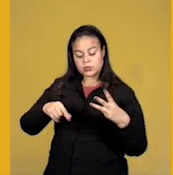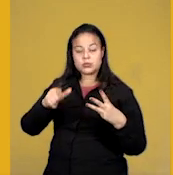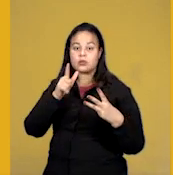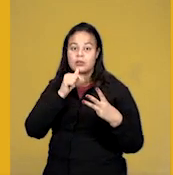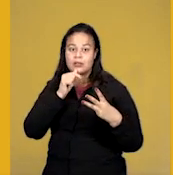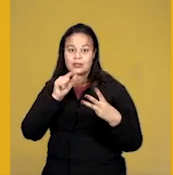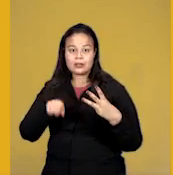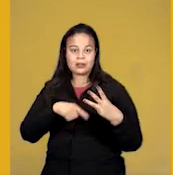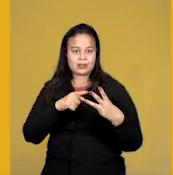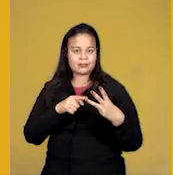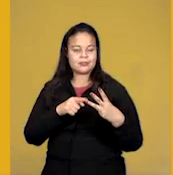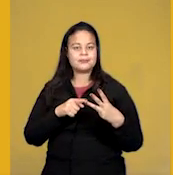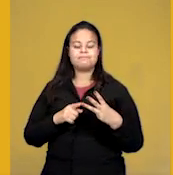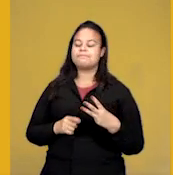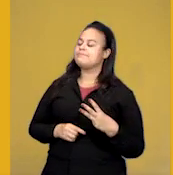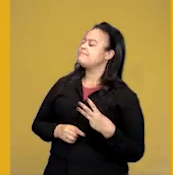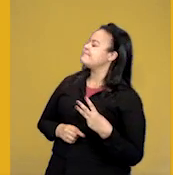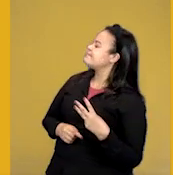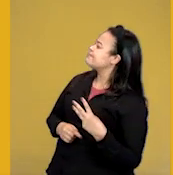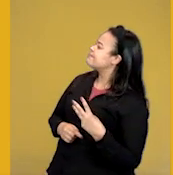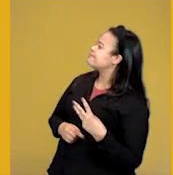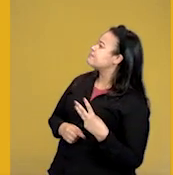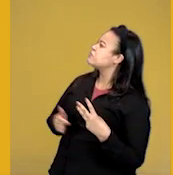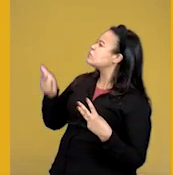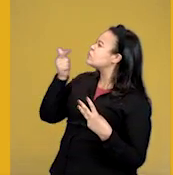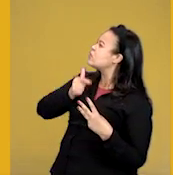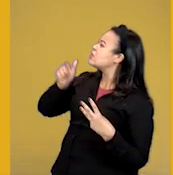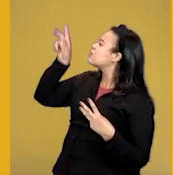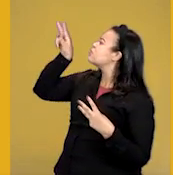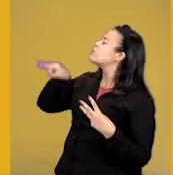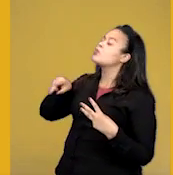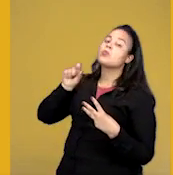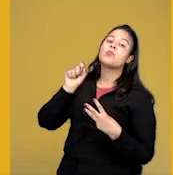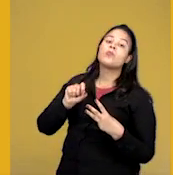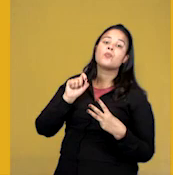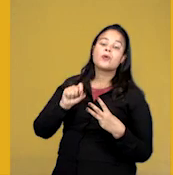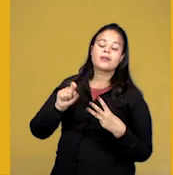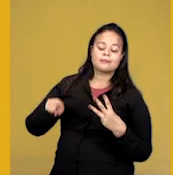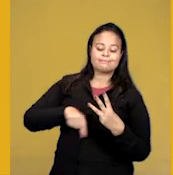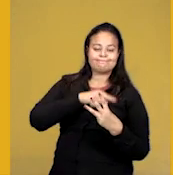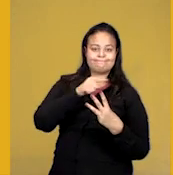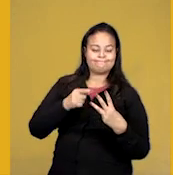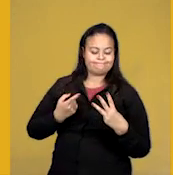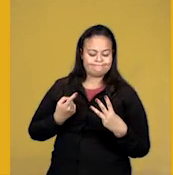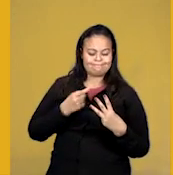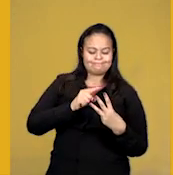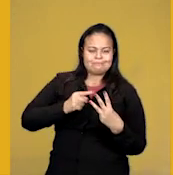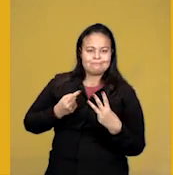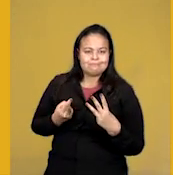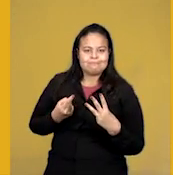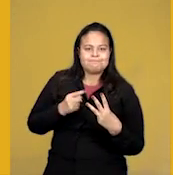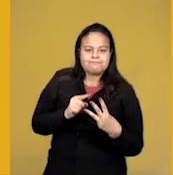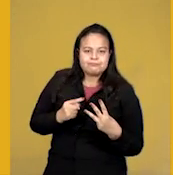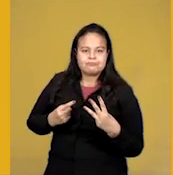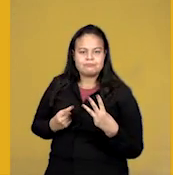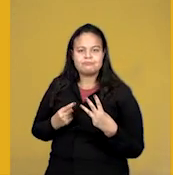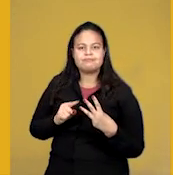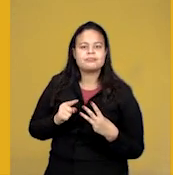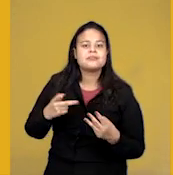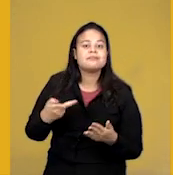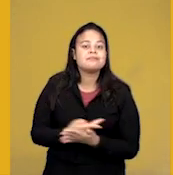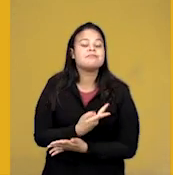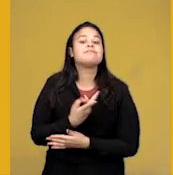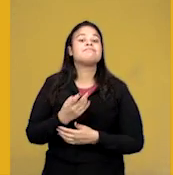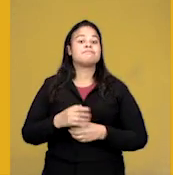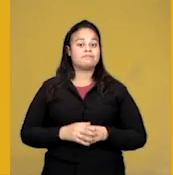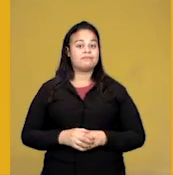água. Aqui nessa imagem, a gente consegue visualizar esses 3 impactos acontecendo ao mesmo tempo.